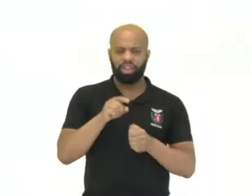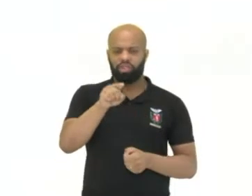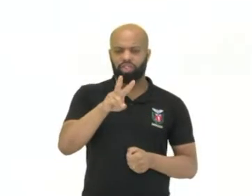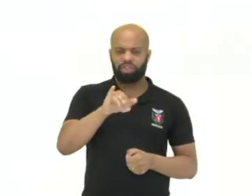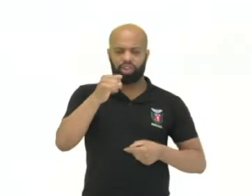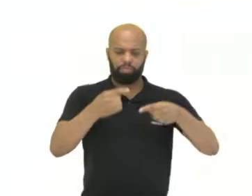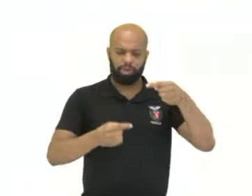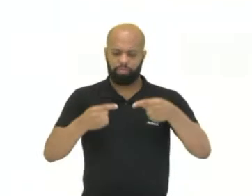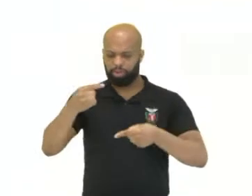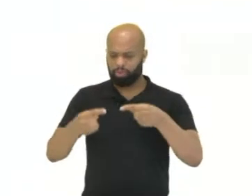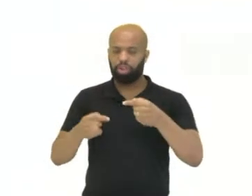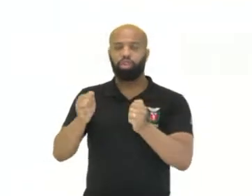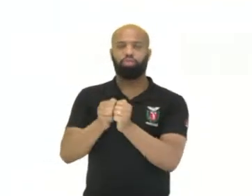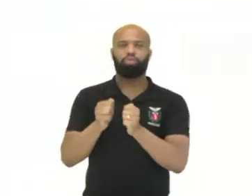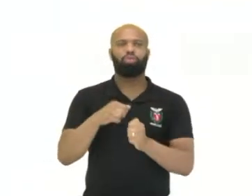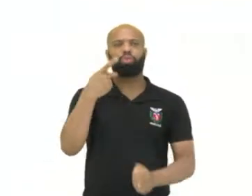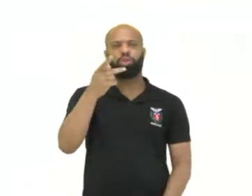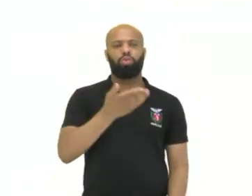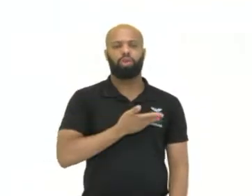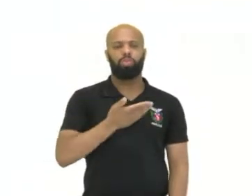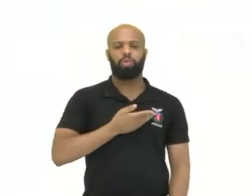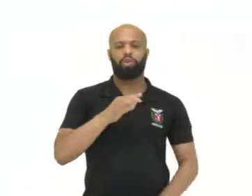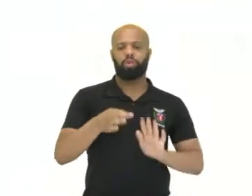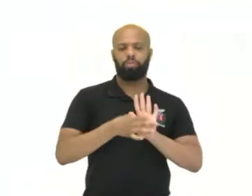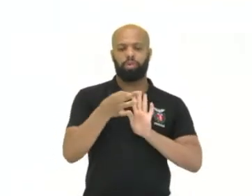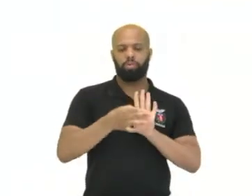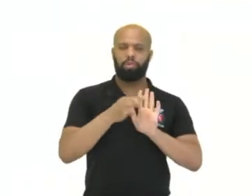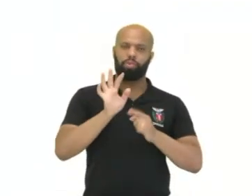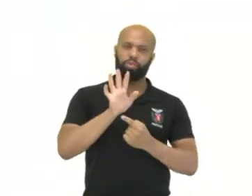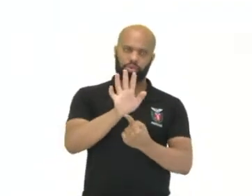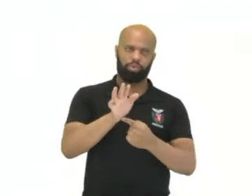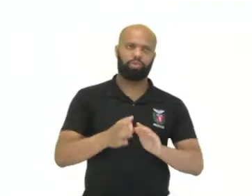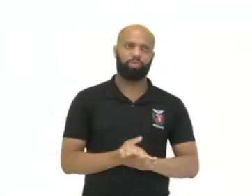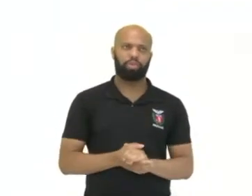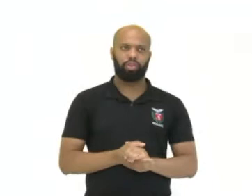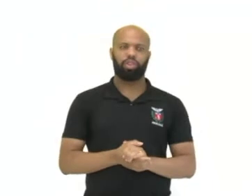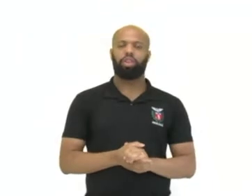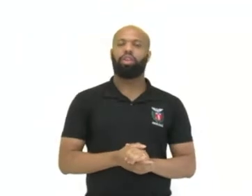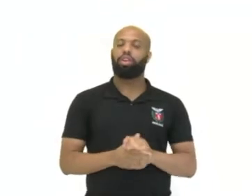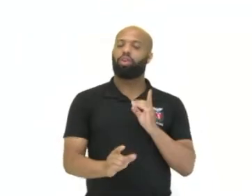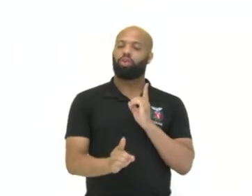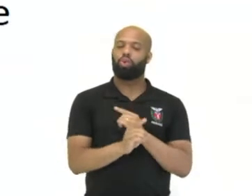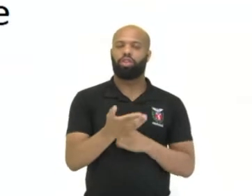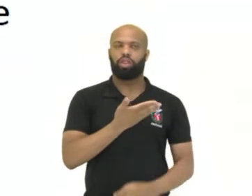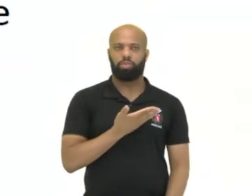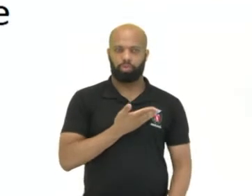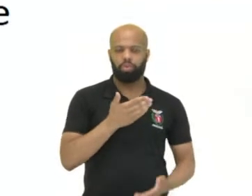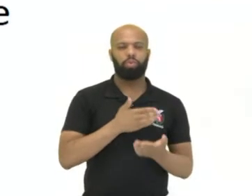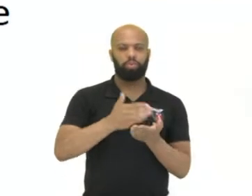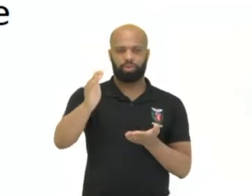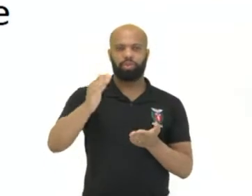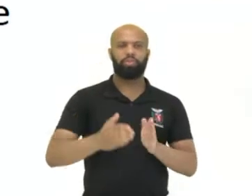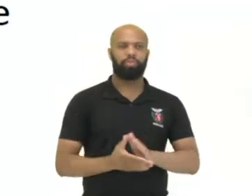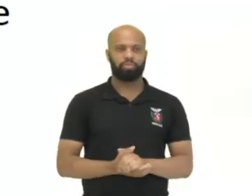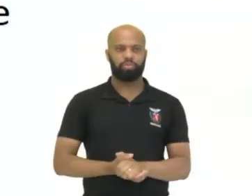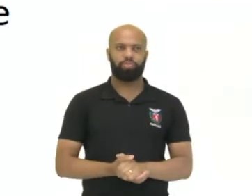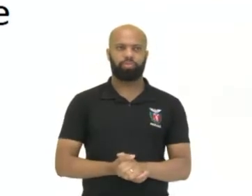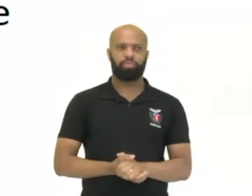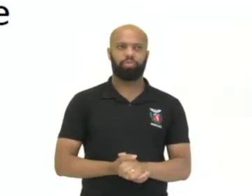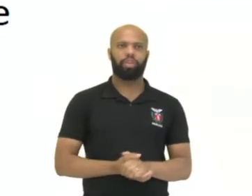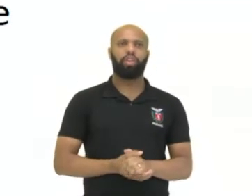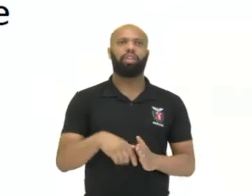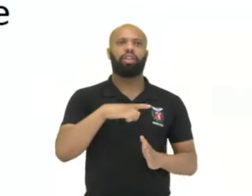discuta com um colega os argumentos apresentados. Acha um colega e vamos lá.